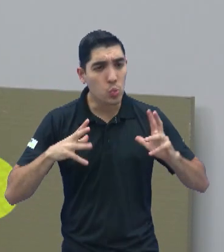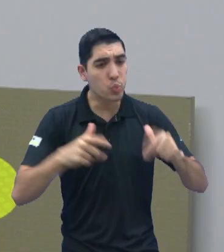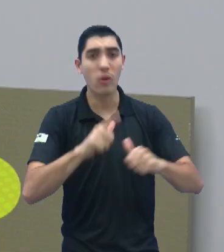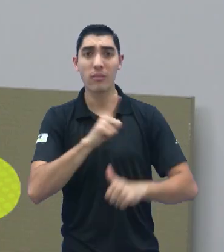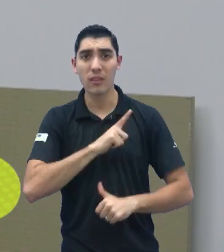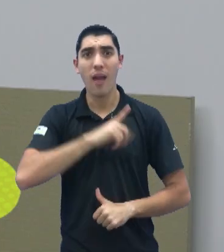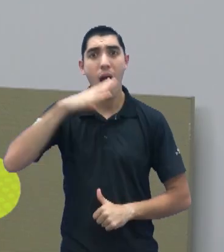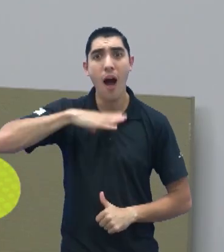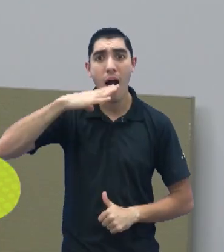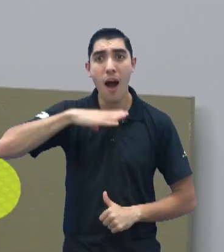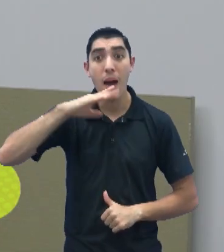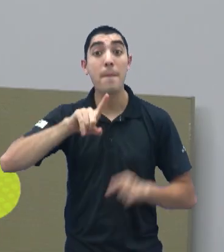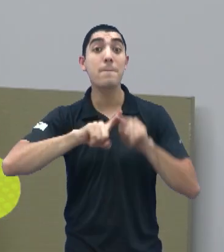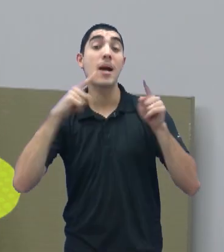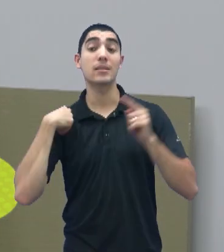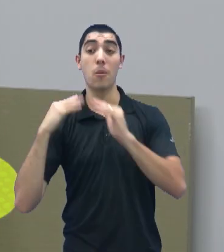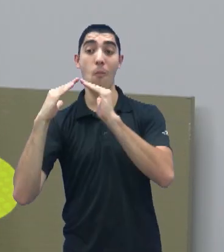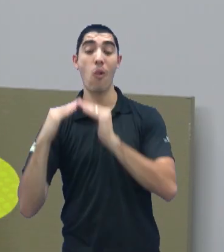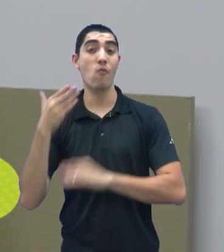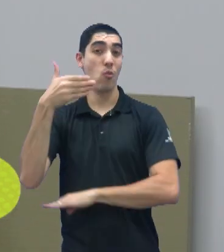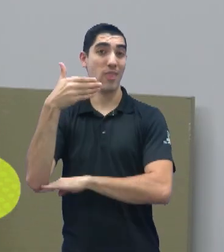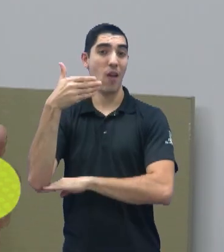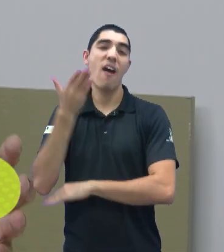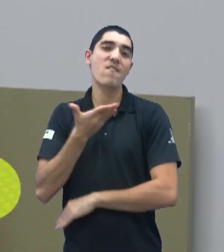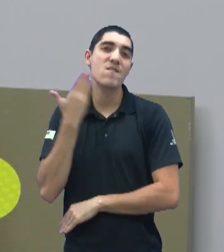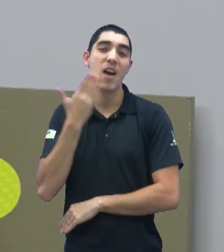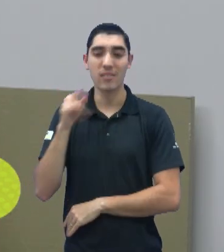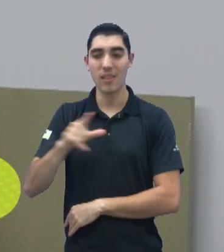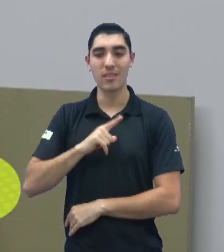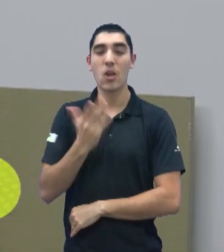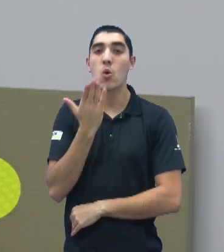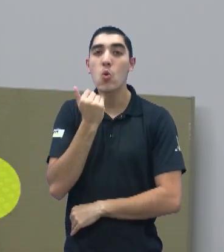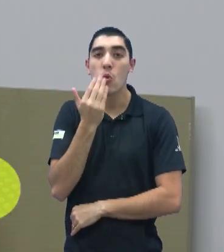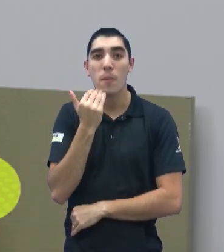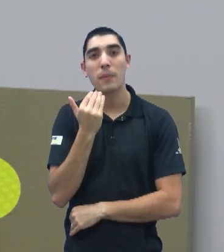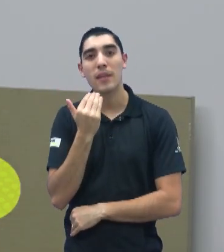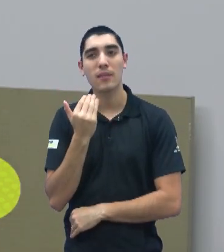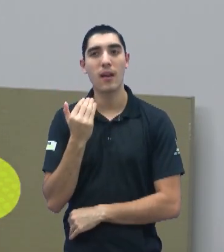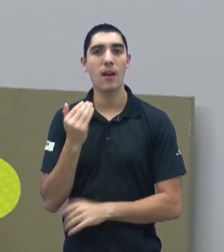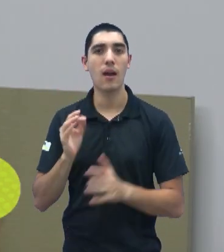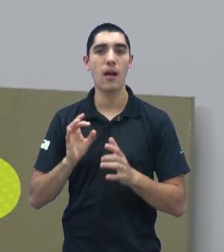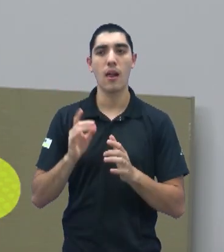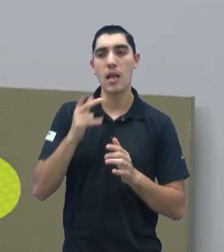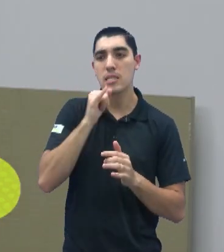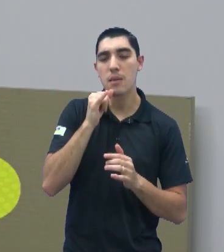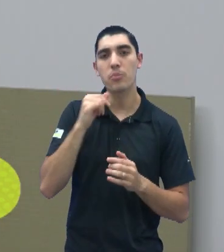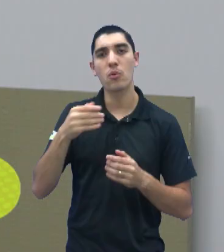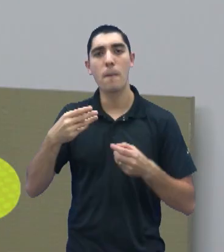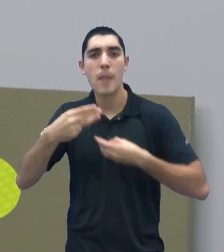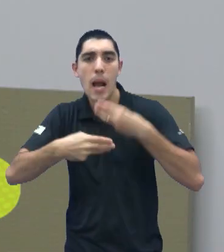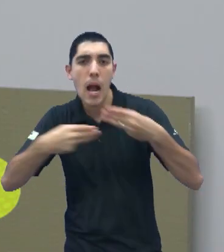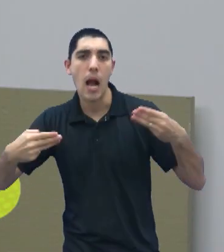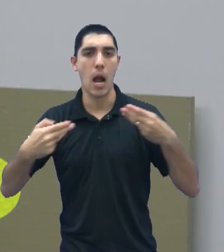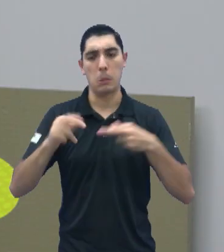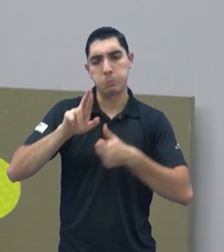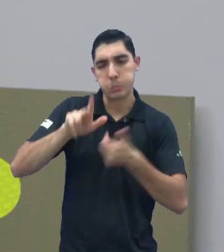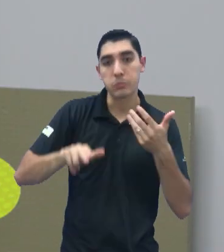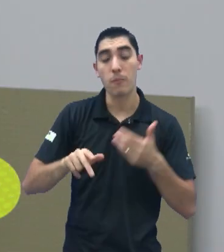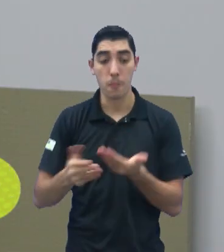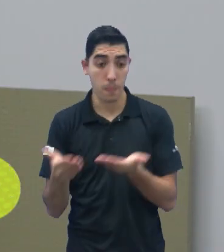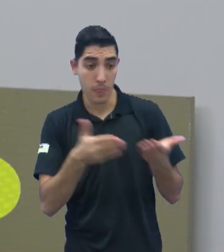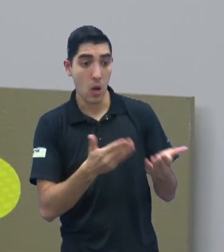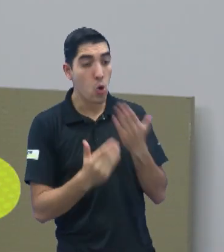que como eu morava no hotel, era mais tranquilo, né? O hotel tinha comida ali que era comida internacional, que era mais massa, coisa do tipo, e no canto tinha comida